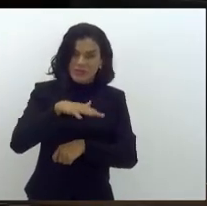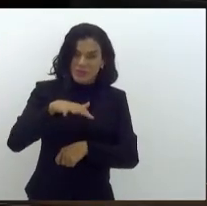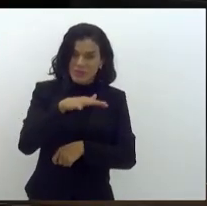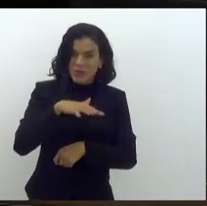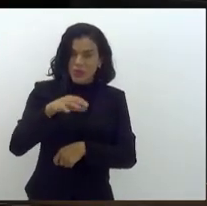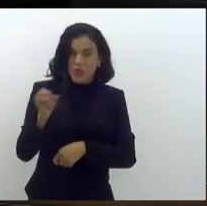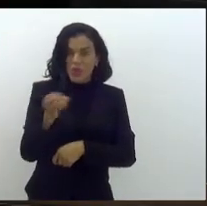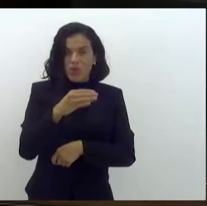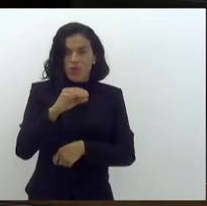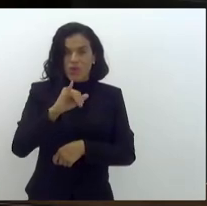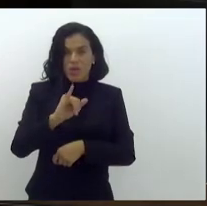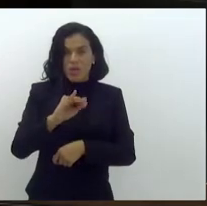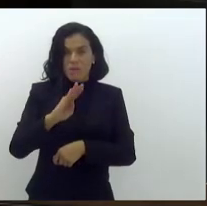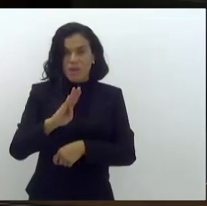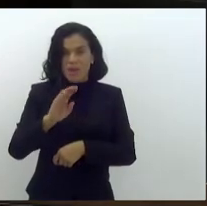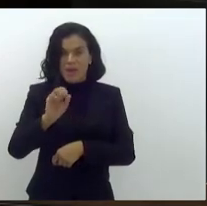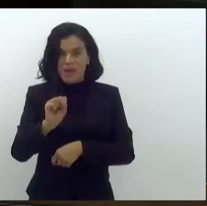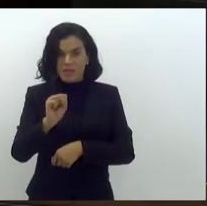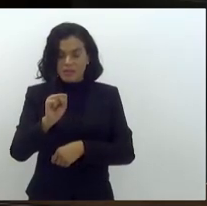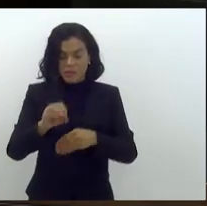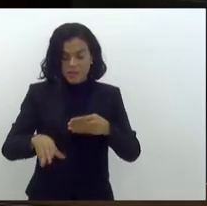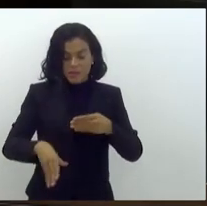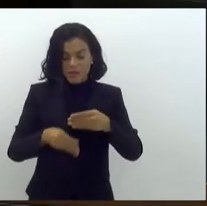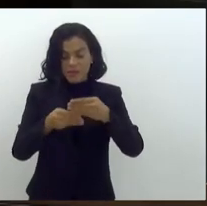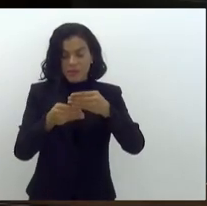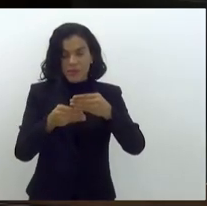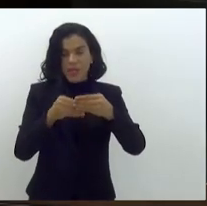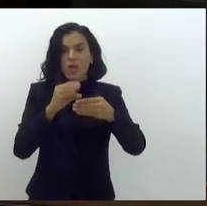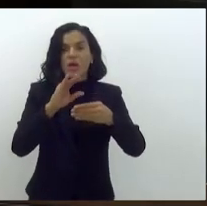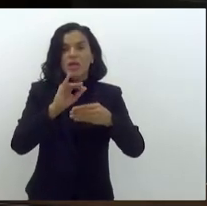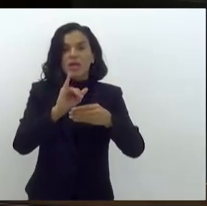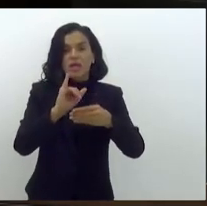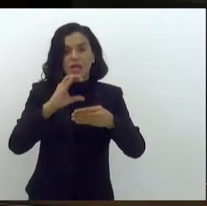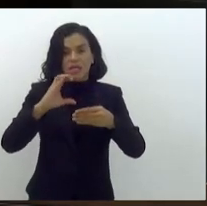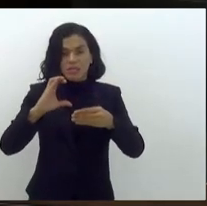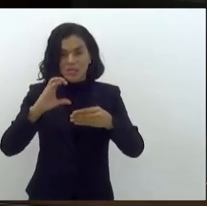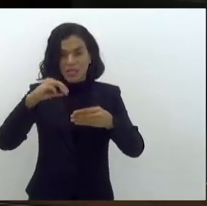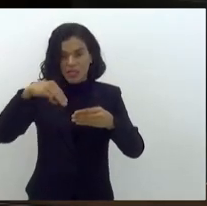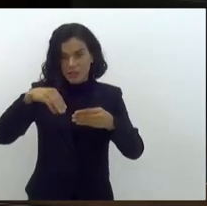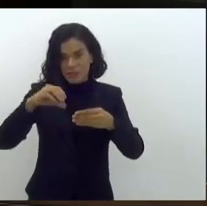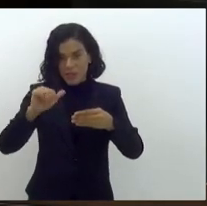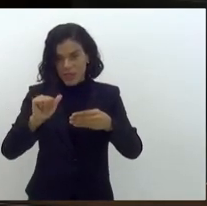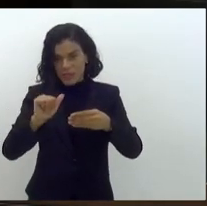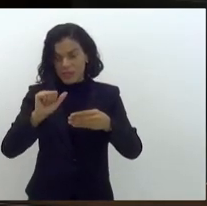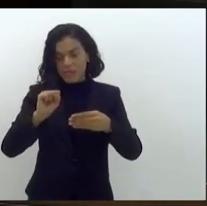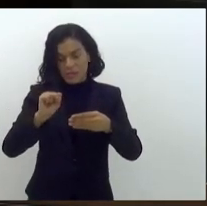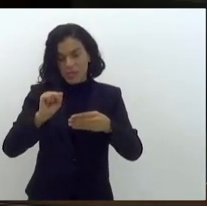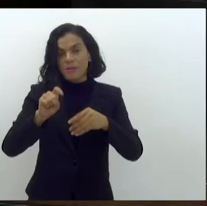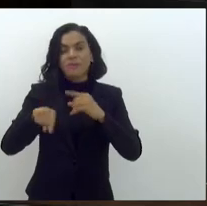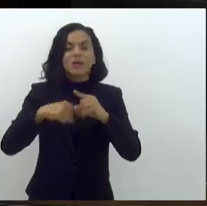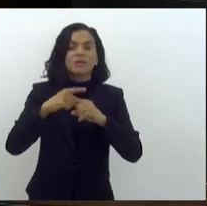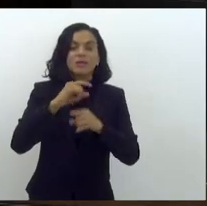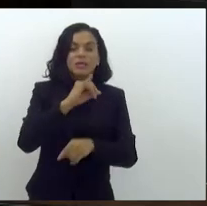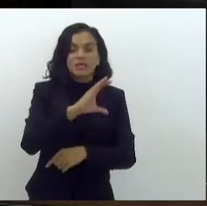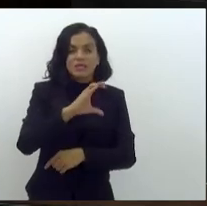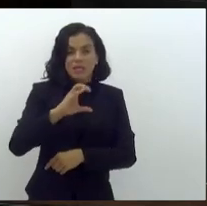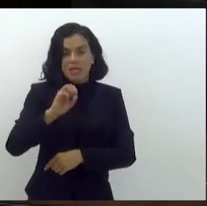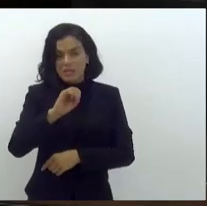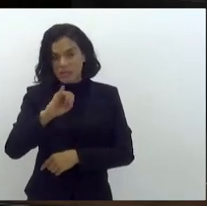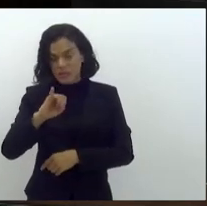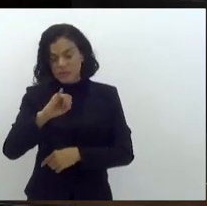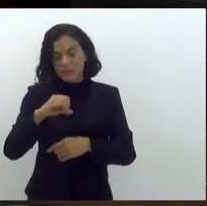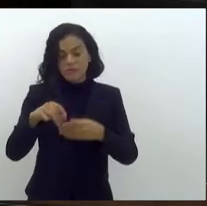novo ibs o imposto que vai juntar o ICMS e o ISS é uma Instância um órgão uma entidade